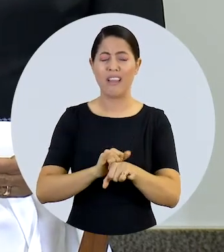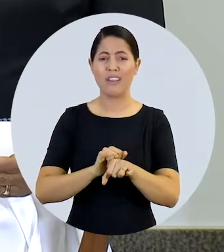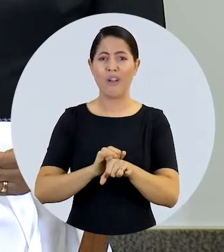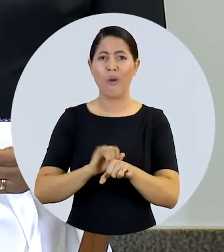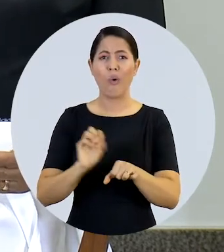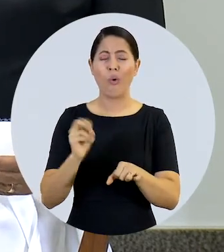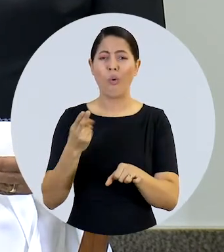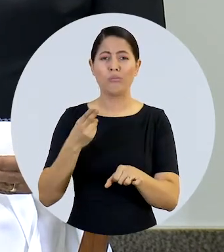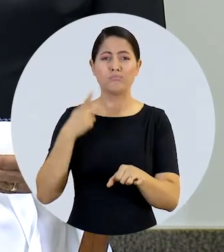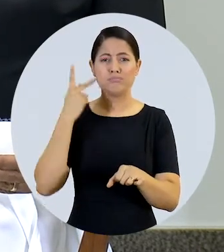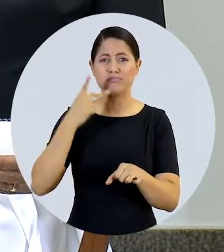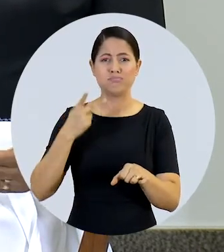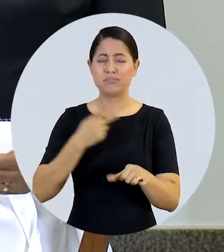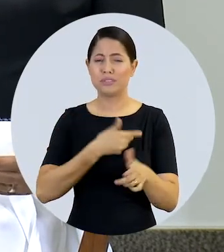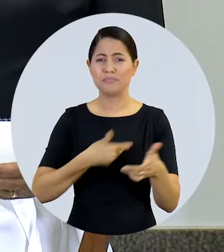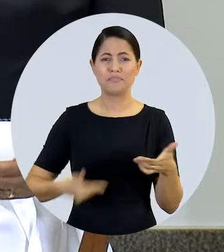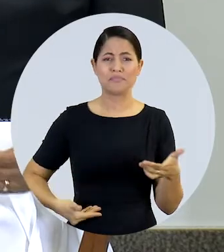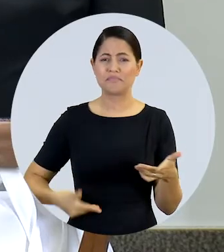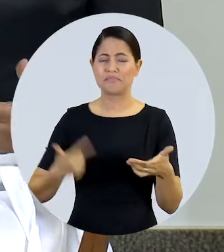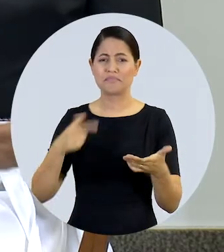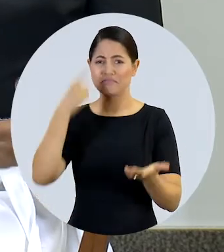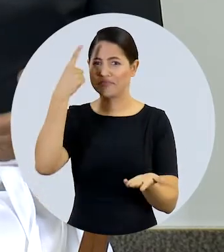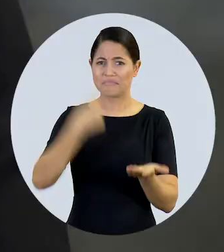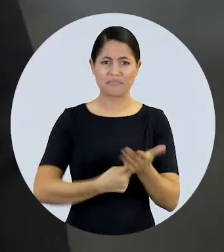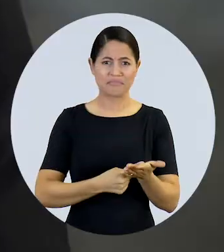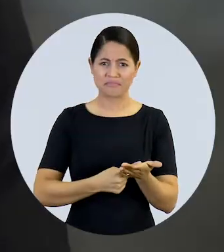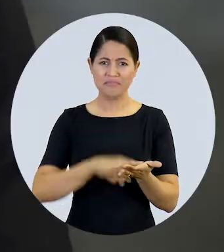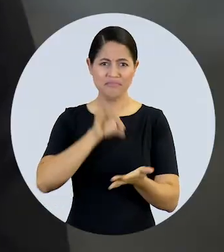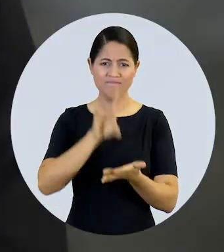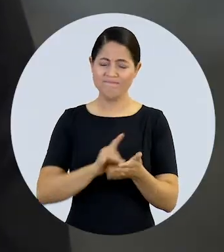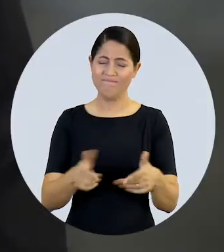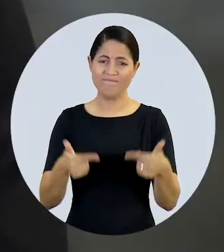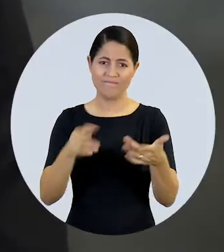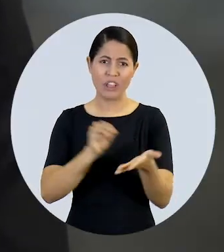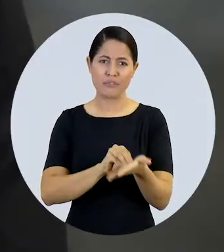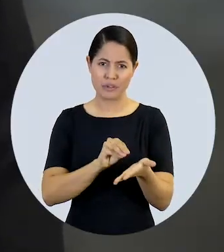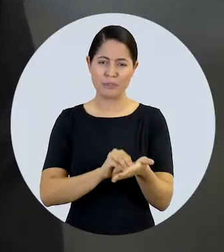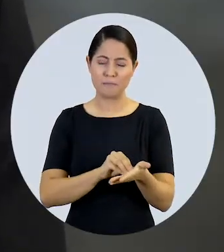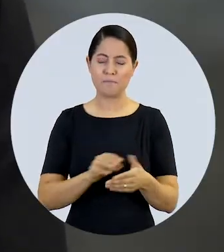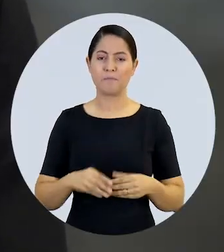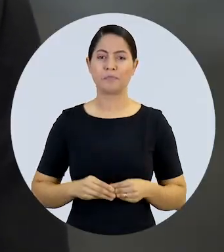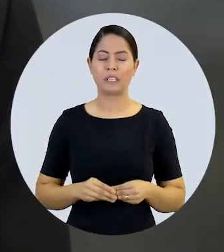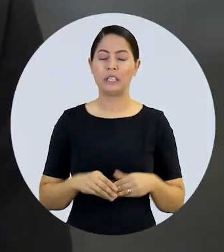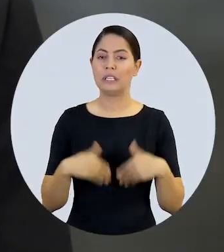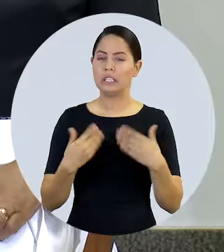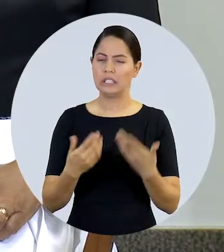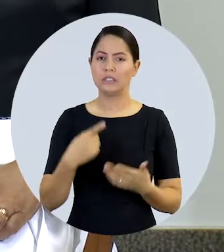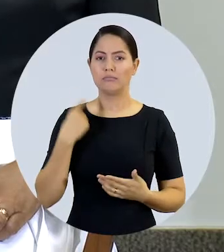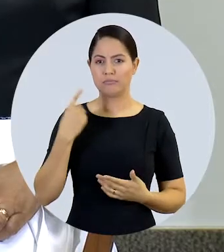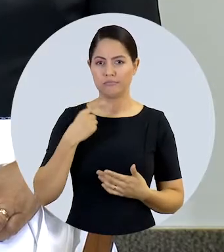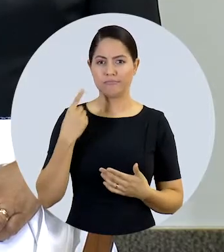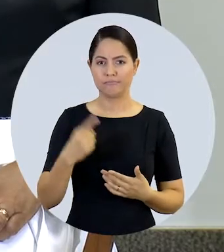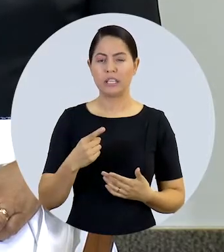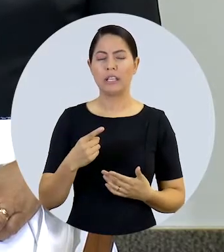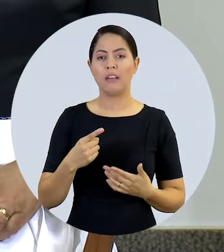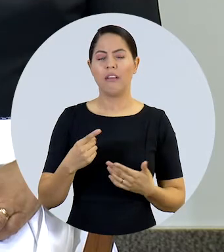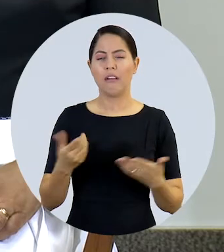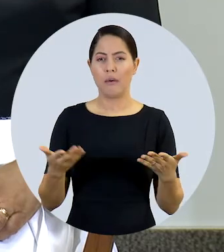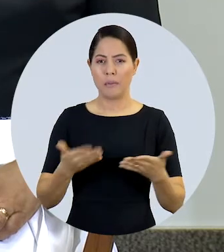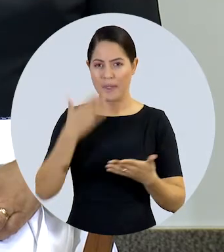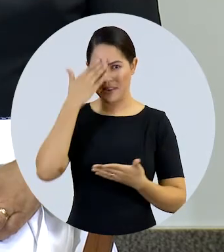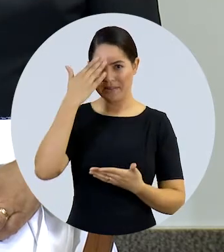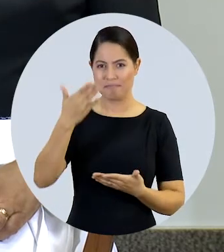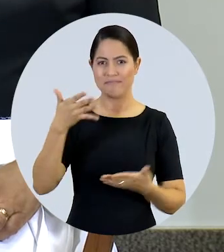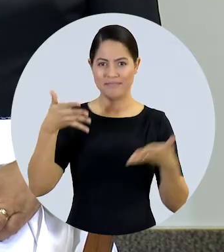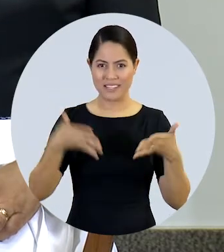arquitetadas ou não funcionam porque não são cumpridas, não são verdadeiramente implementadas. Desembargador, então gostaria